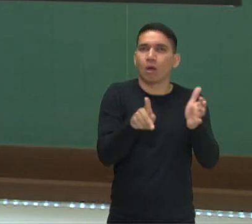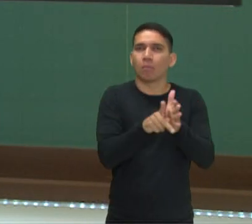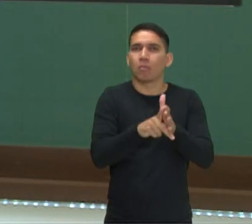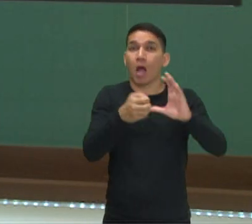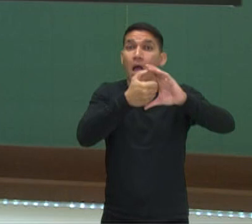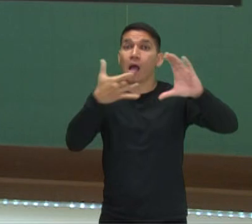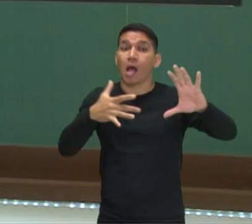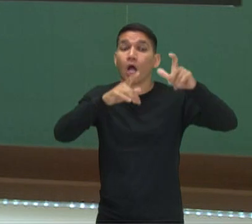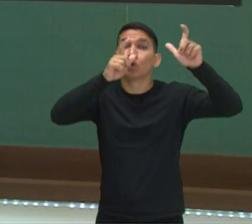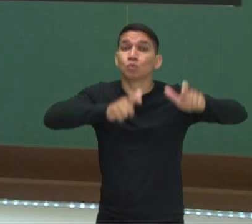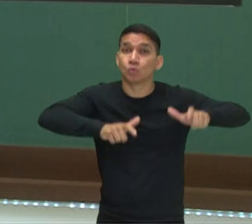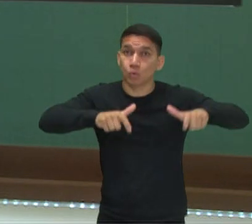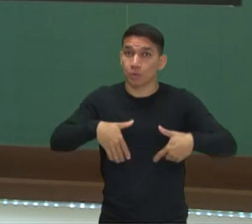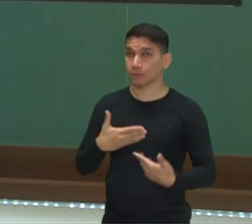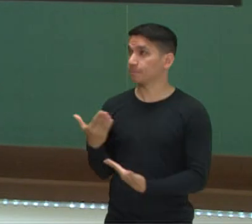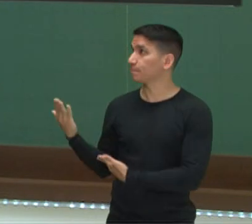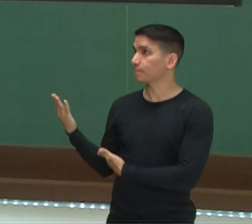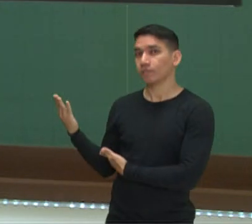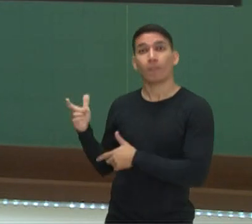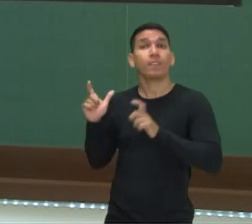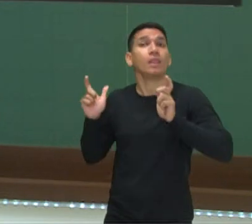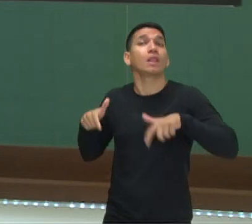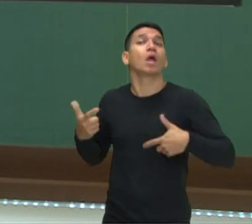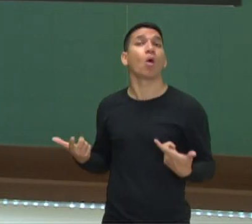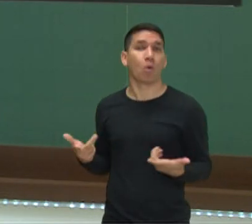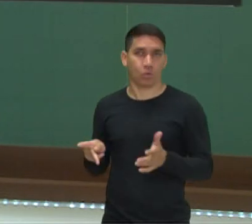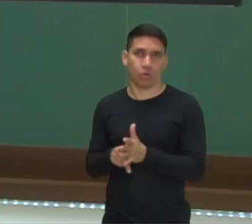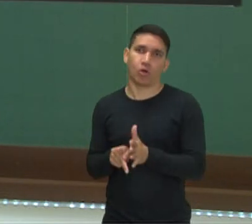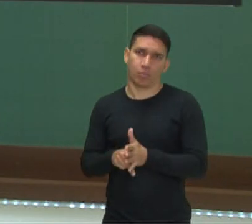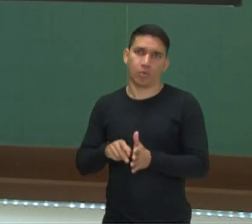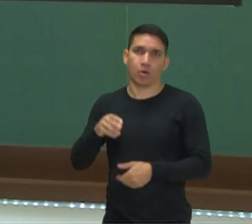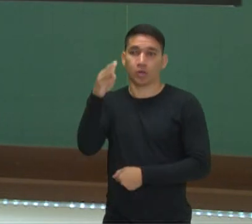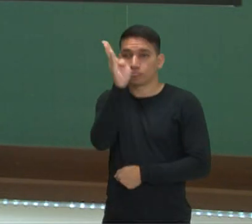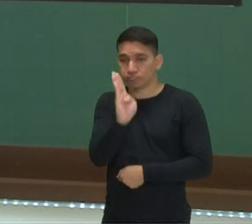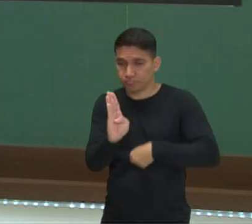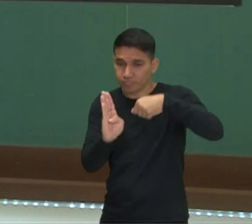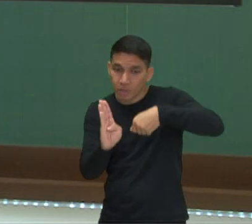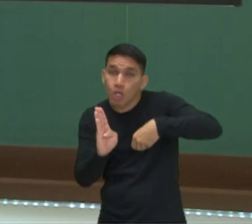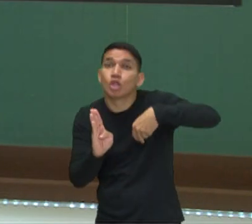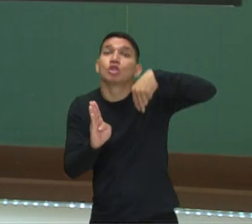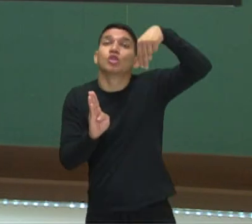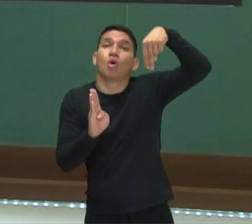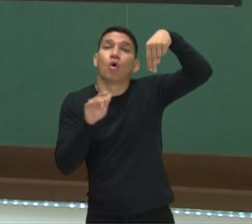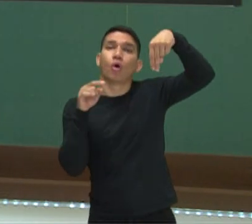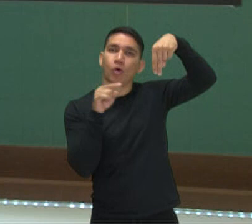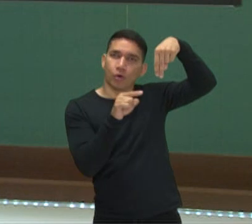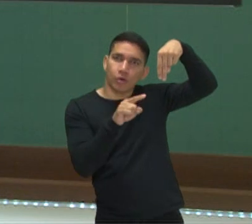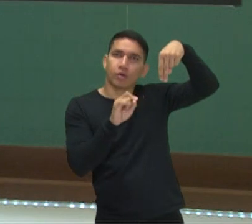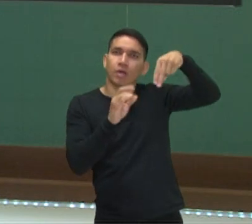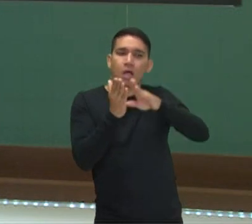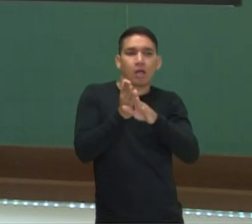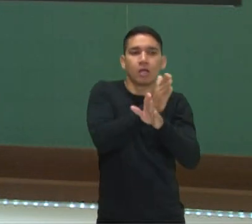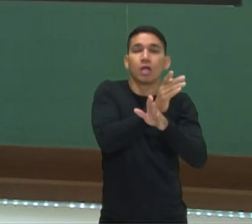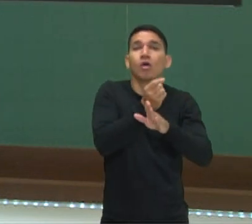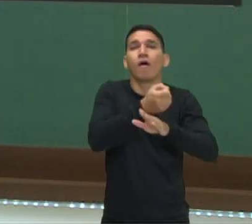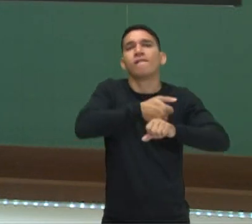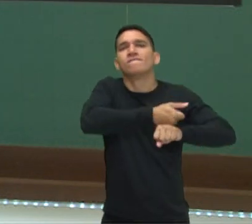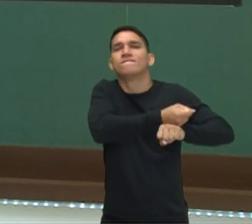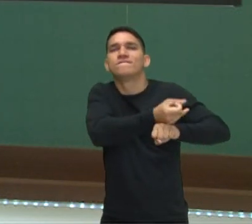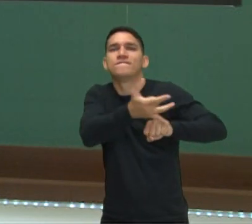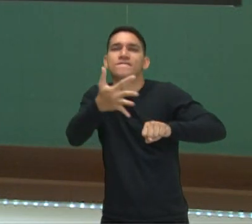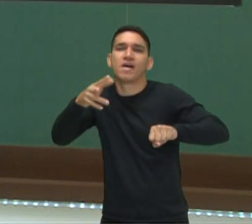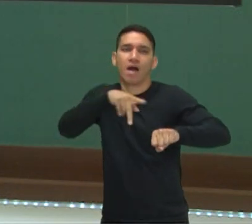característica ali de localização, onde ela está? Na parte norte do Brasil, faz fronteira ali com